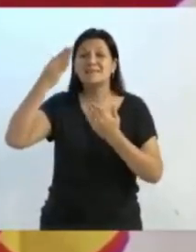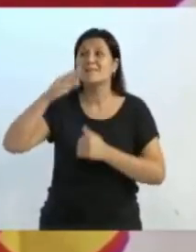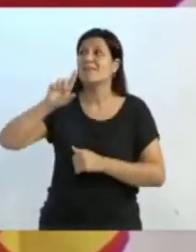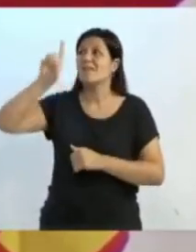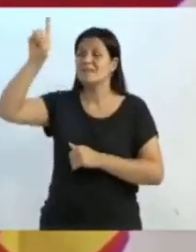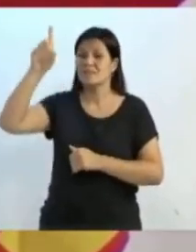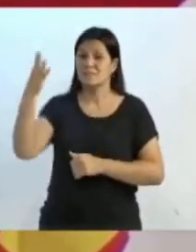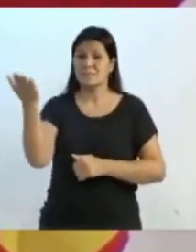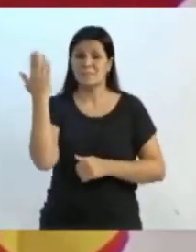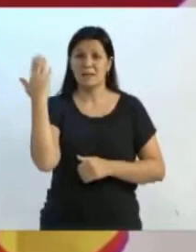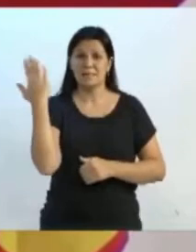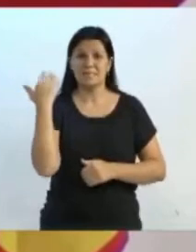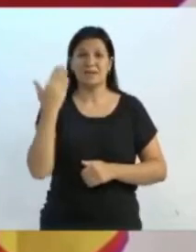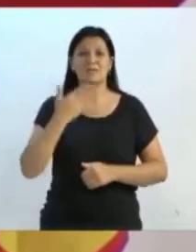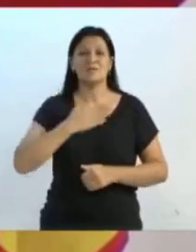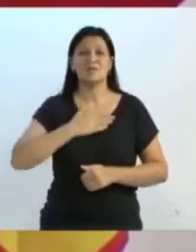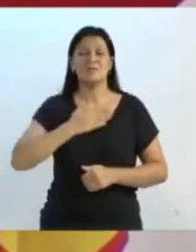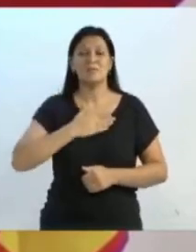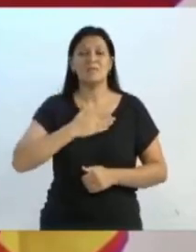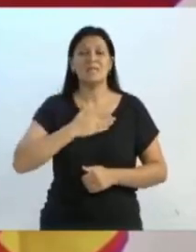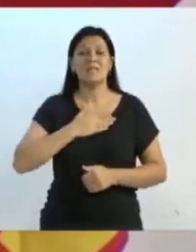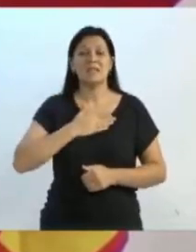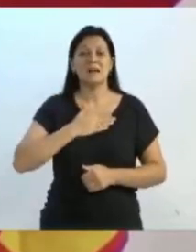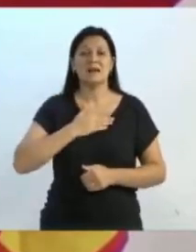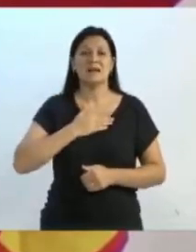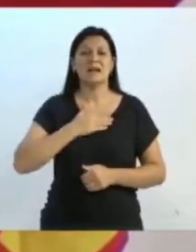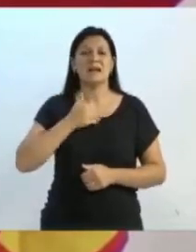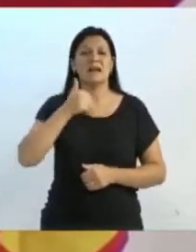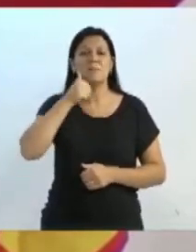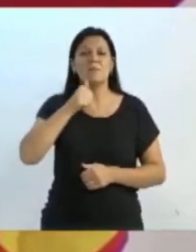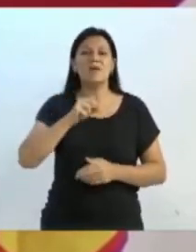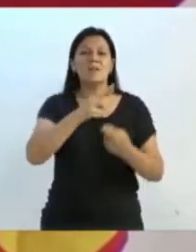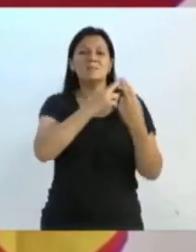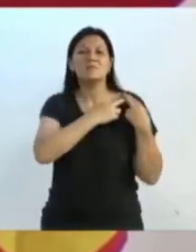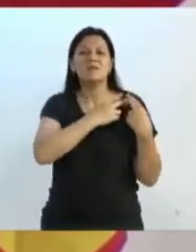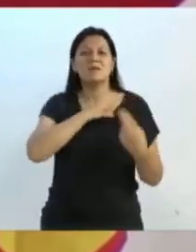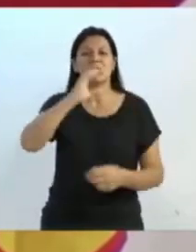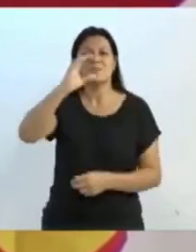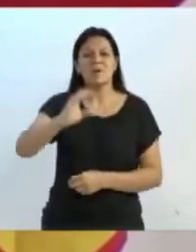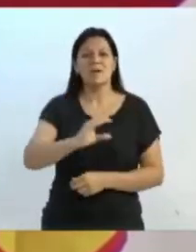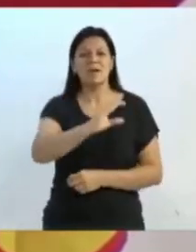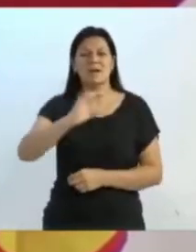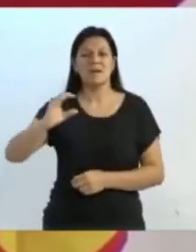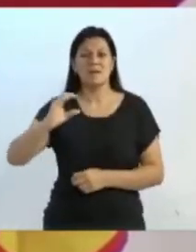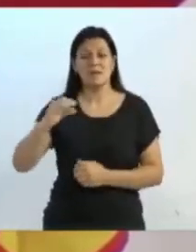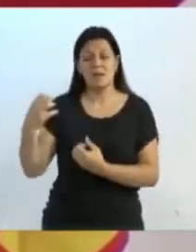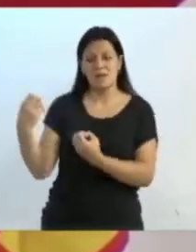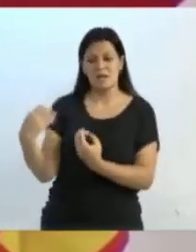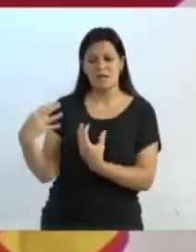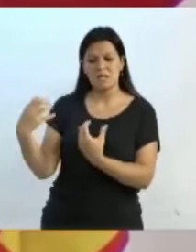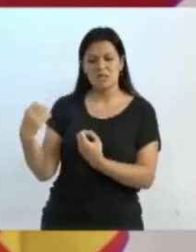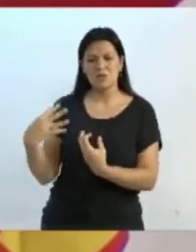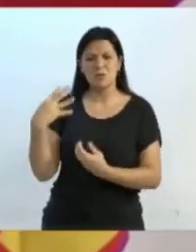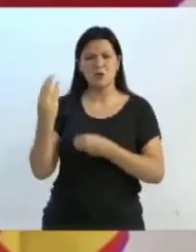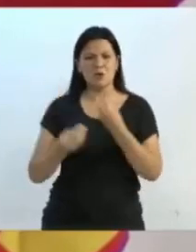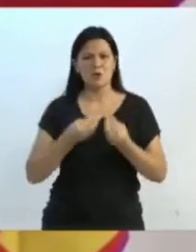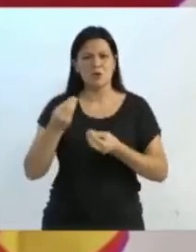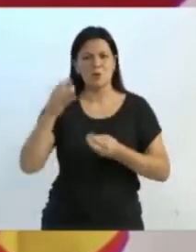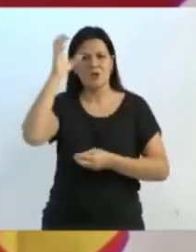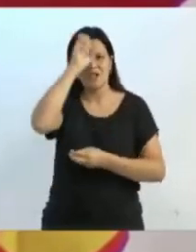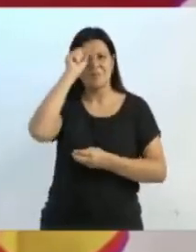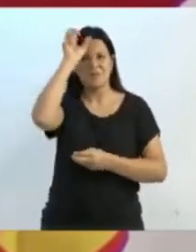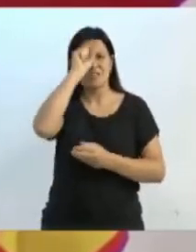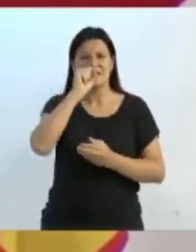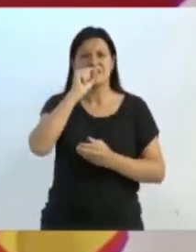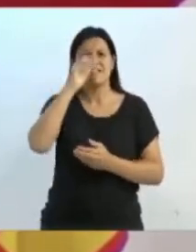uma voluntária, Dona Lourdes, Dona Maria do Rosário, que me ensinou os primeiros passos da fé. Fico feliz porque na